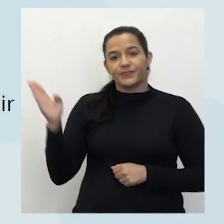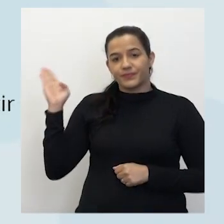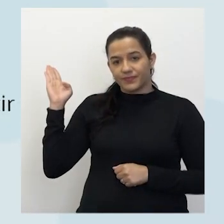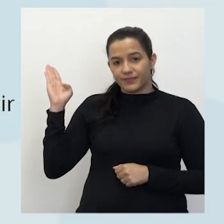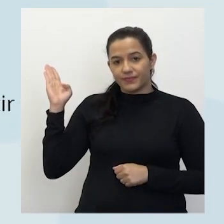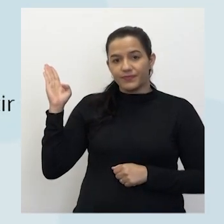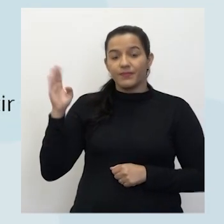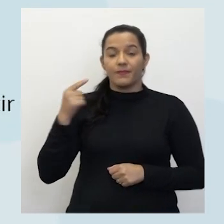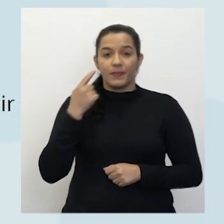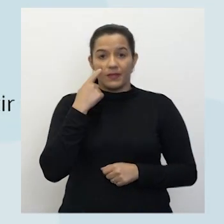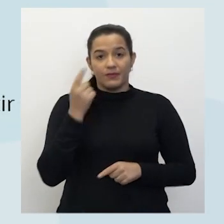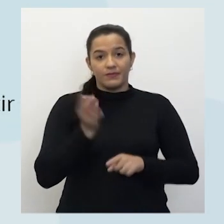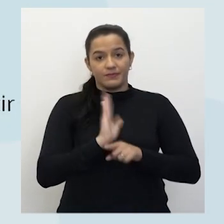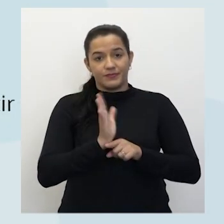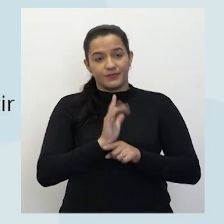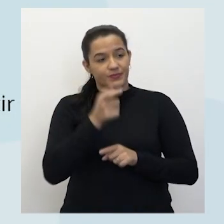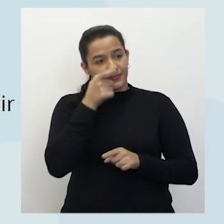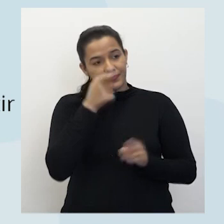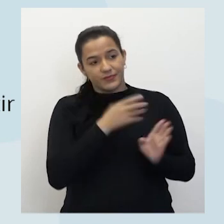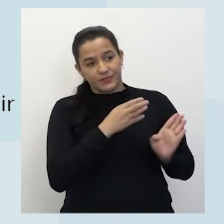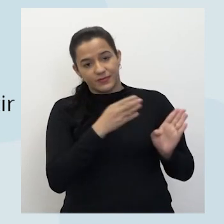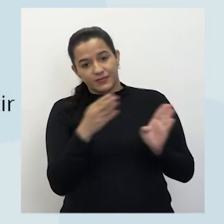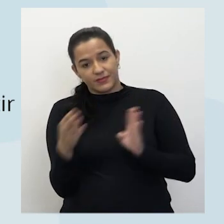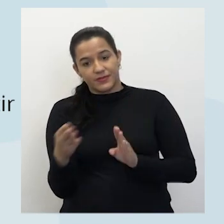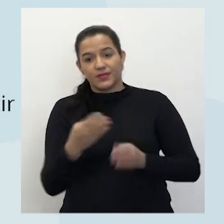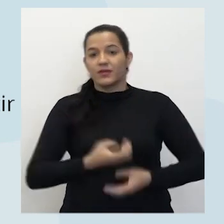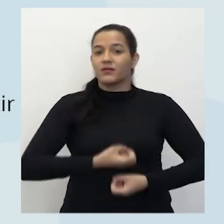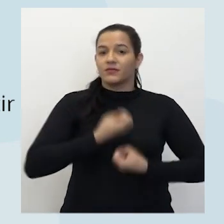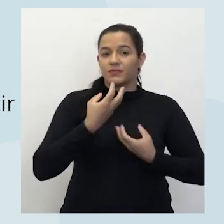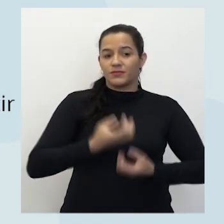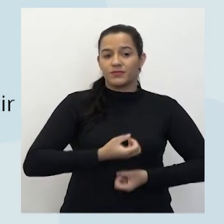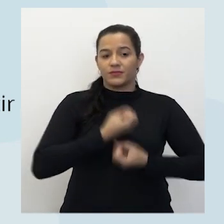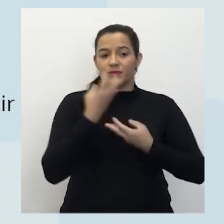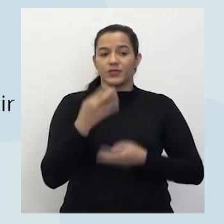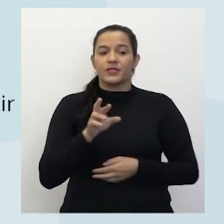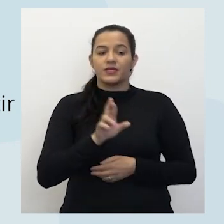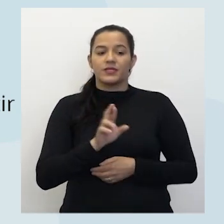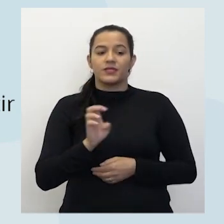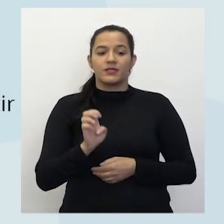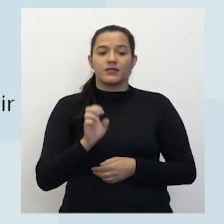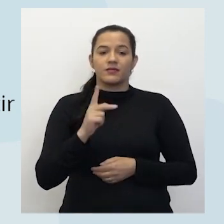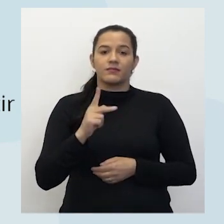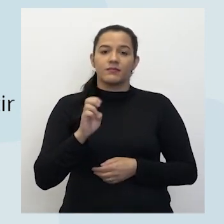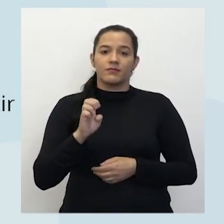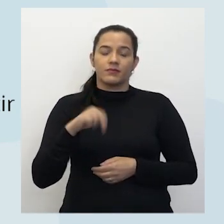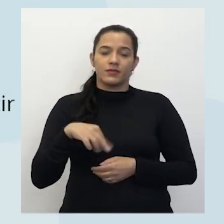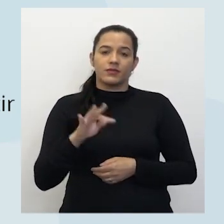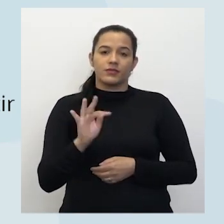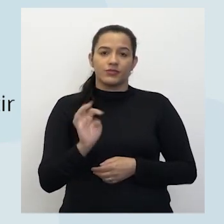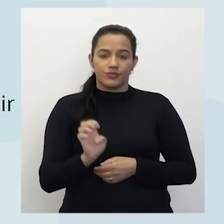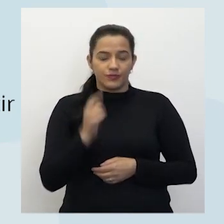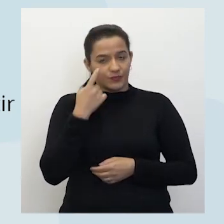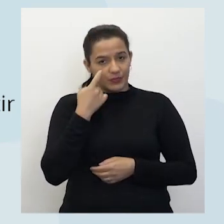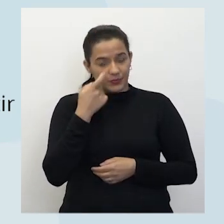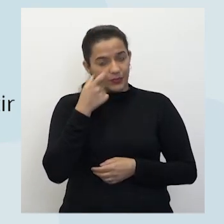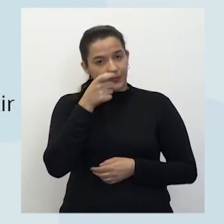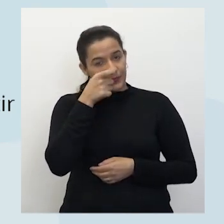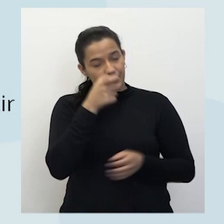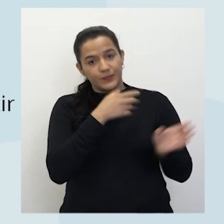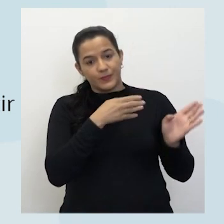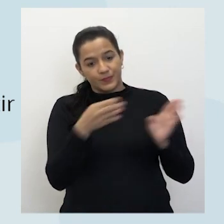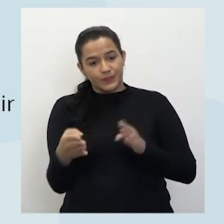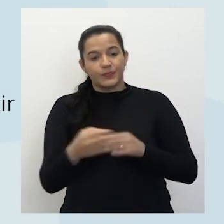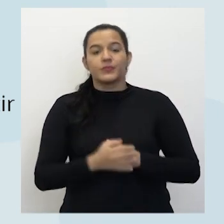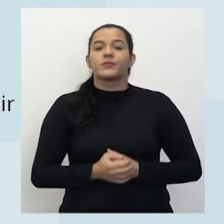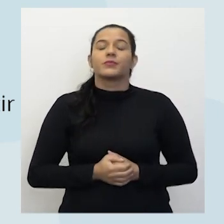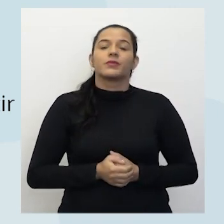Vamos assistir a trechos do documentário Poetas do Repente. Sim, assistiremos alguns trechinhos deste documentário, Poetas do